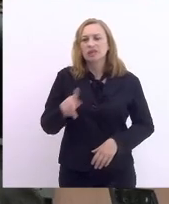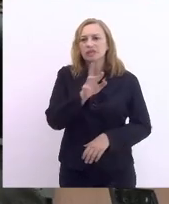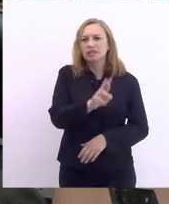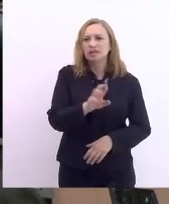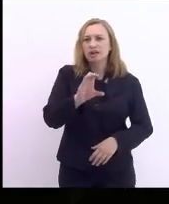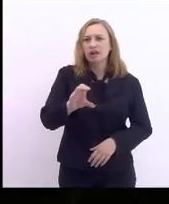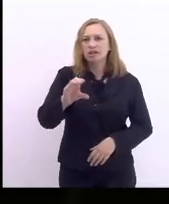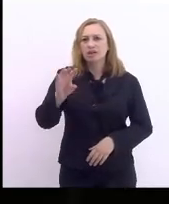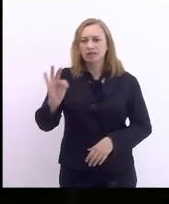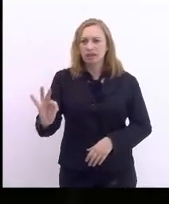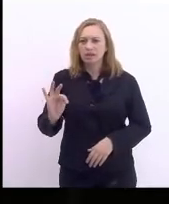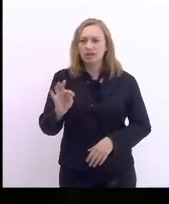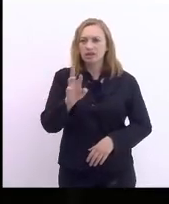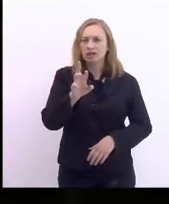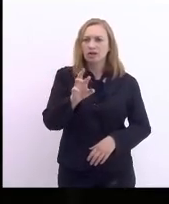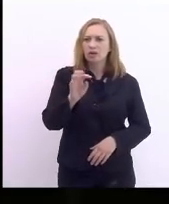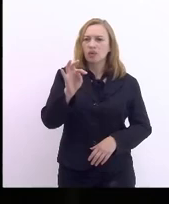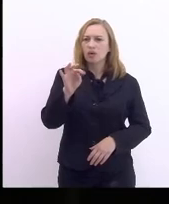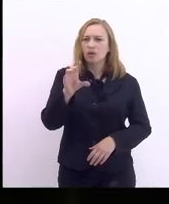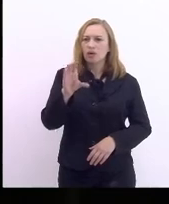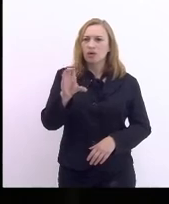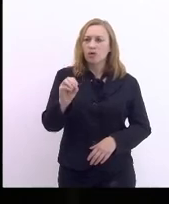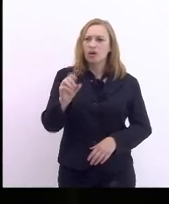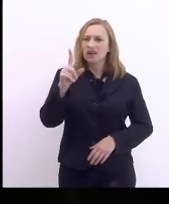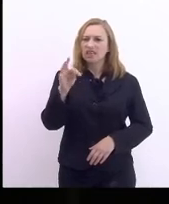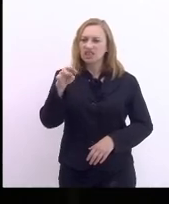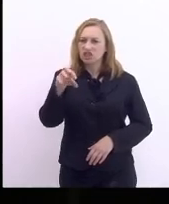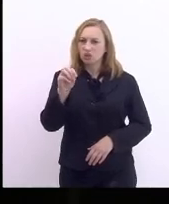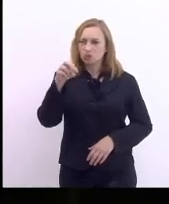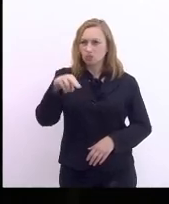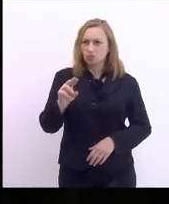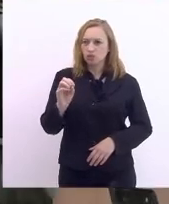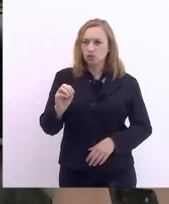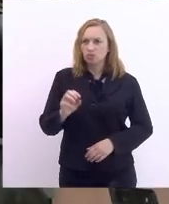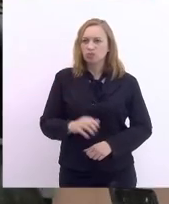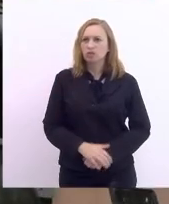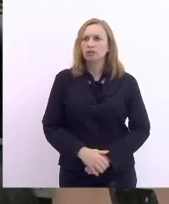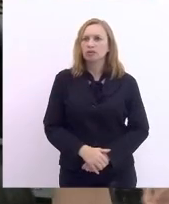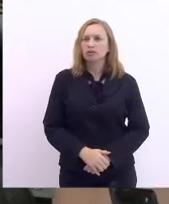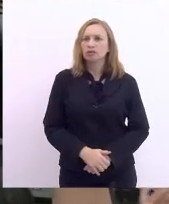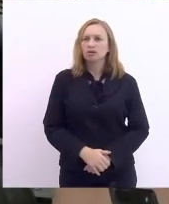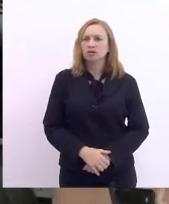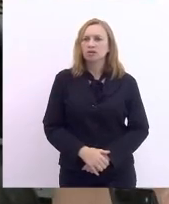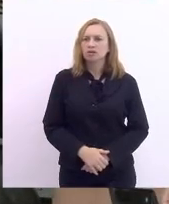crp-rj olindino Cerqueira de Souza E aí